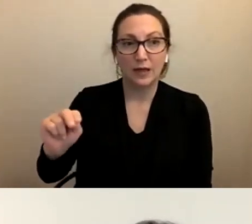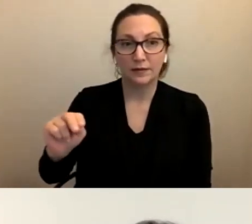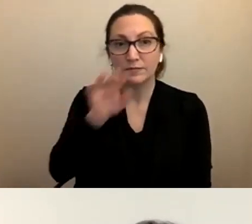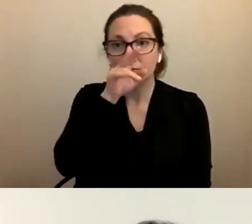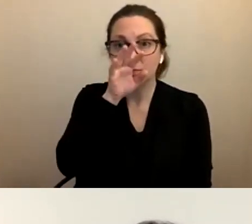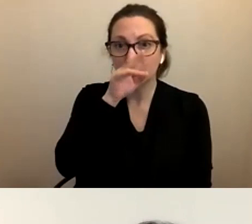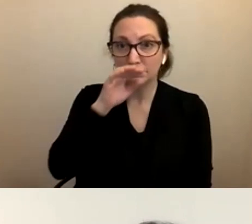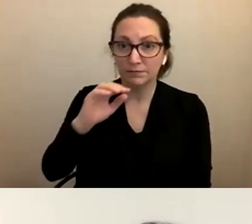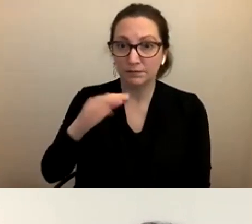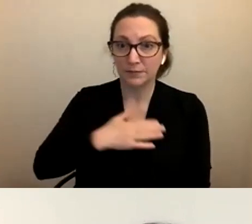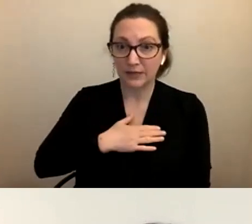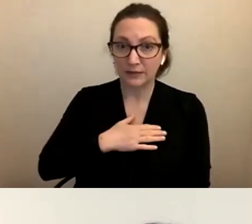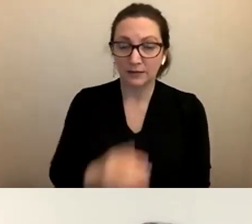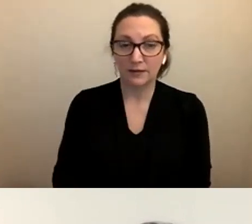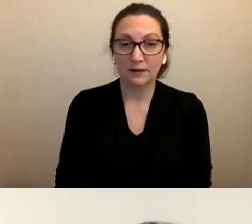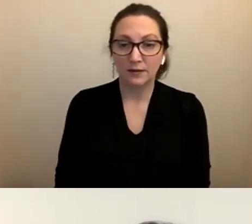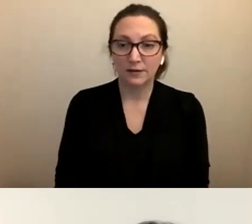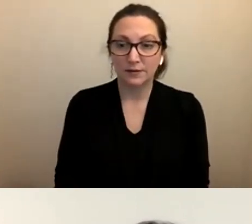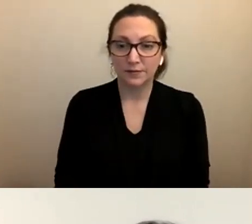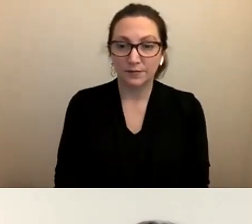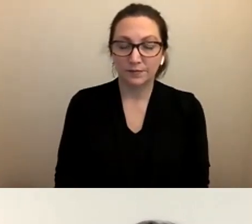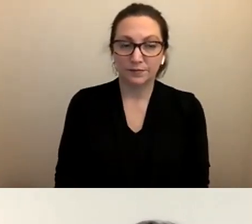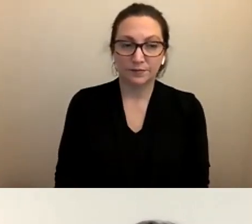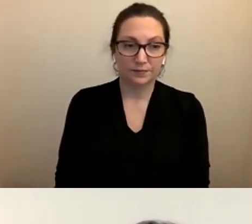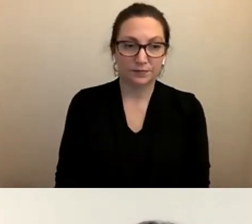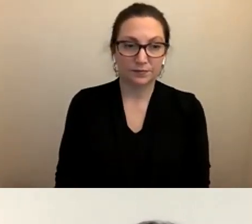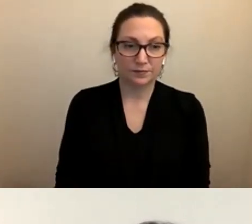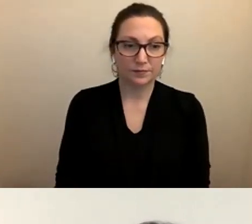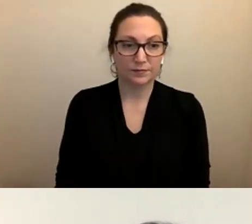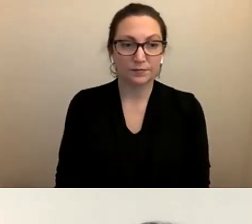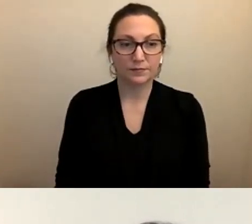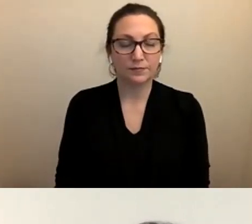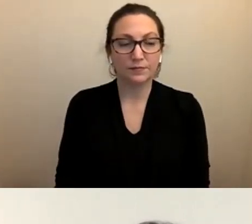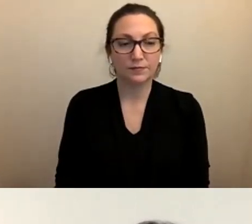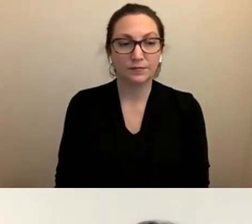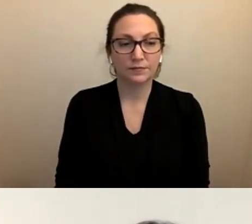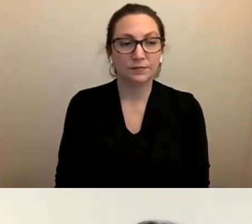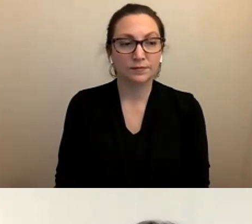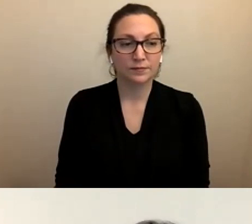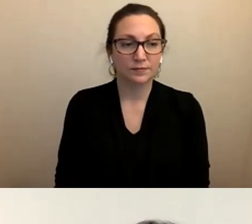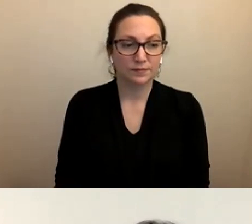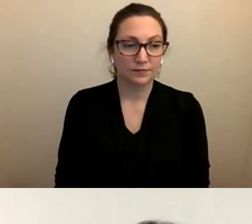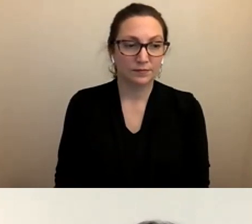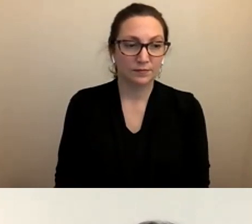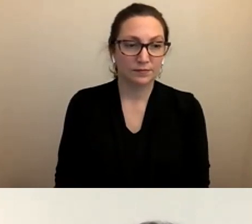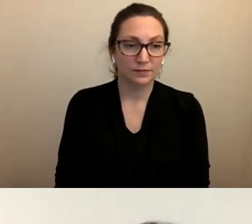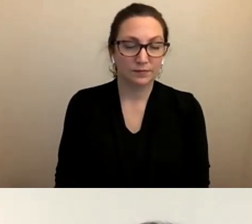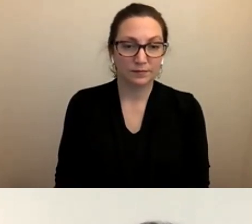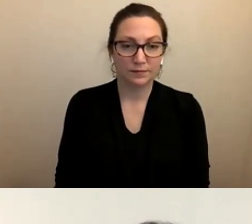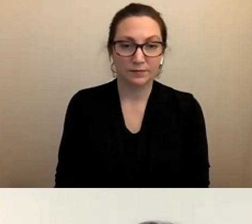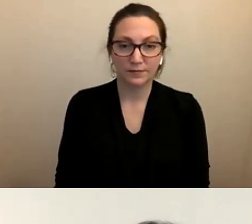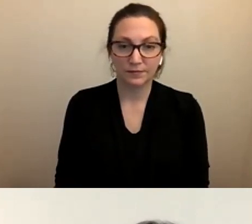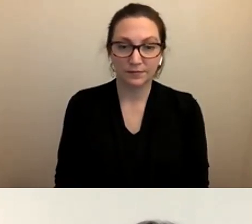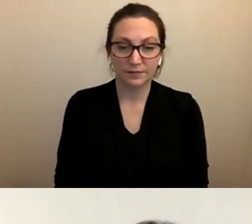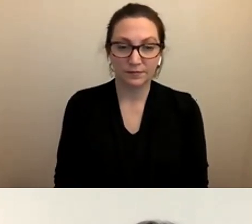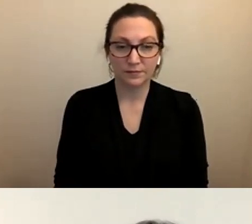Verdean? Good evening, everyone. Thank you, Mr. Contampasis. Hello, my name is Josiane. Olá, meu nome